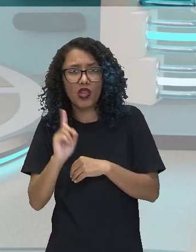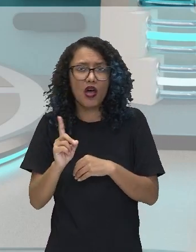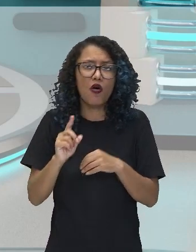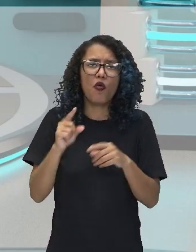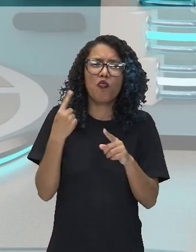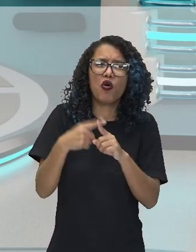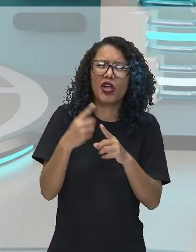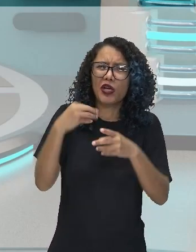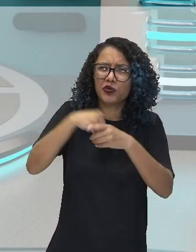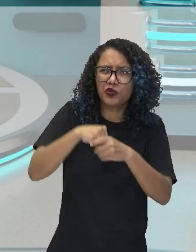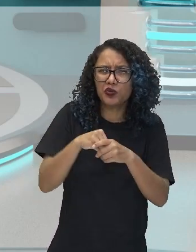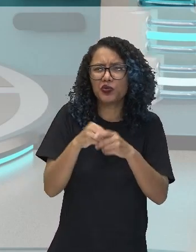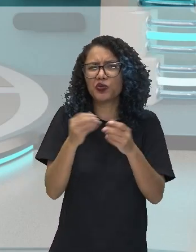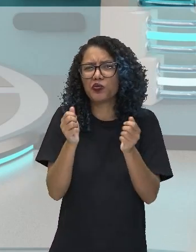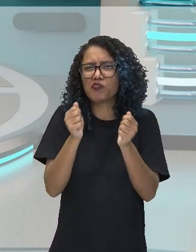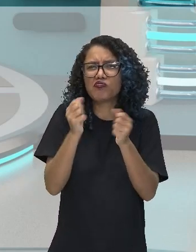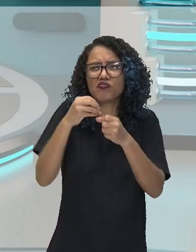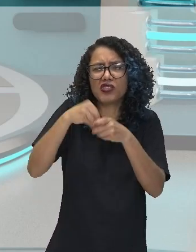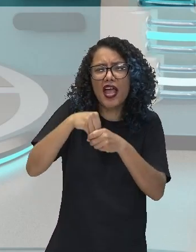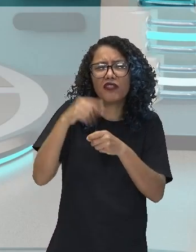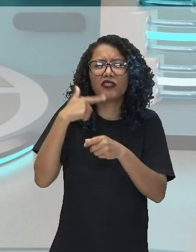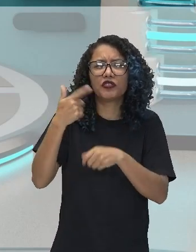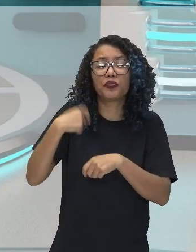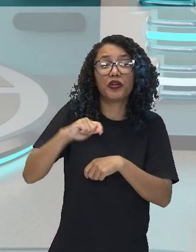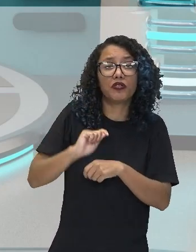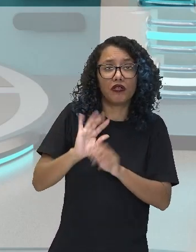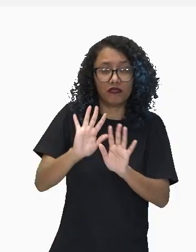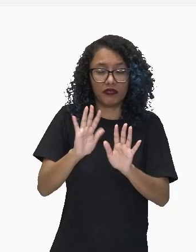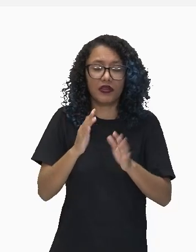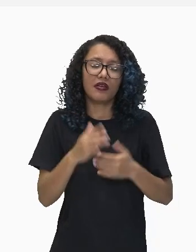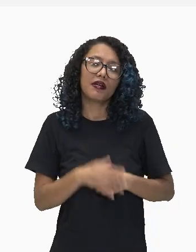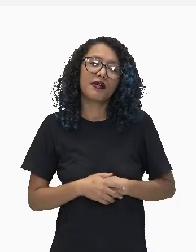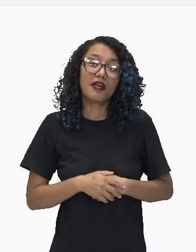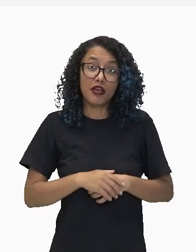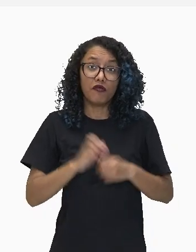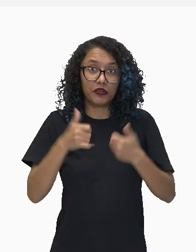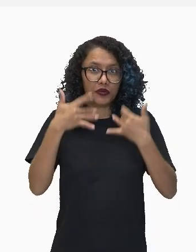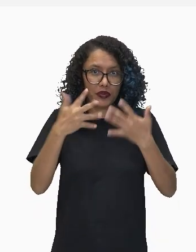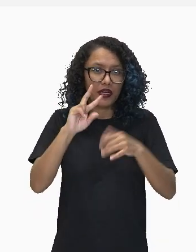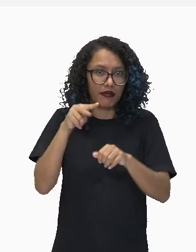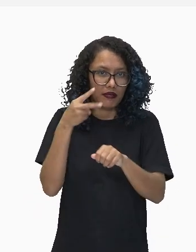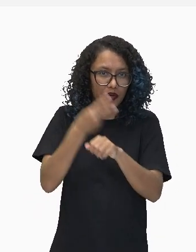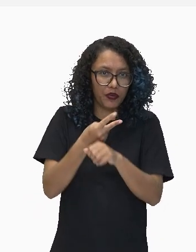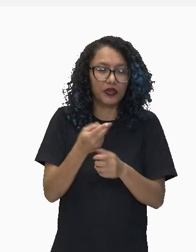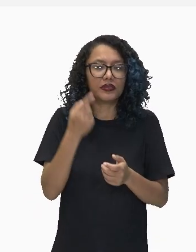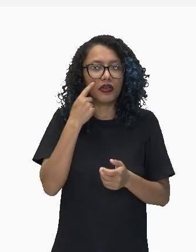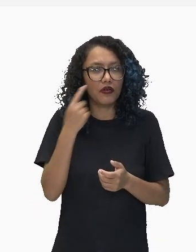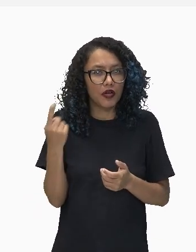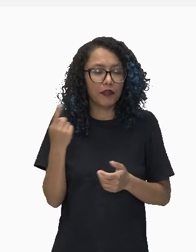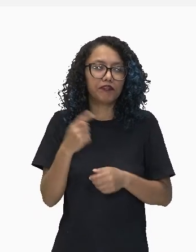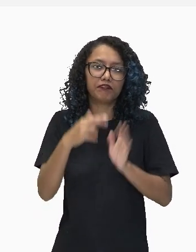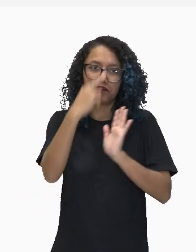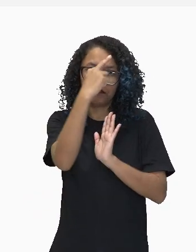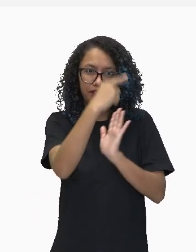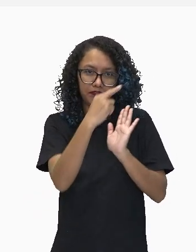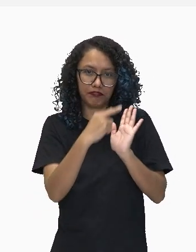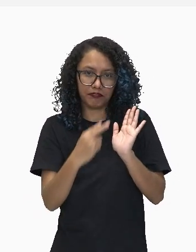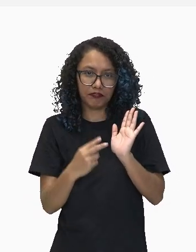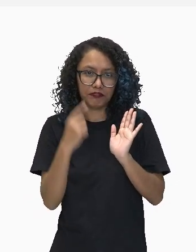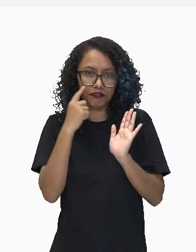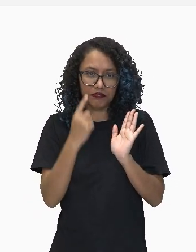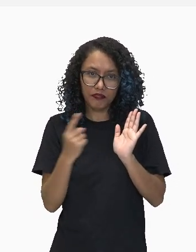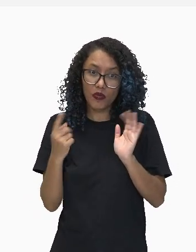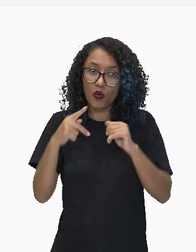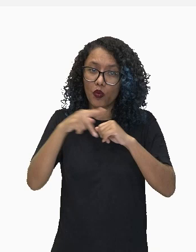Nós vamos descobrir já. Sigam comigo agora. Pronombres complementos. Assim como em